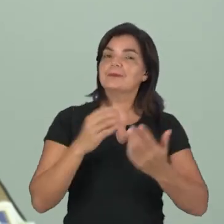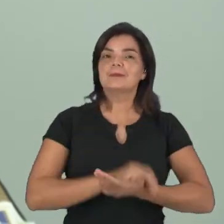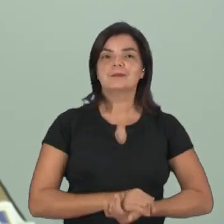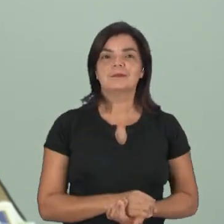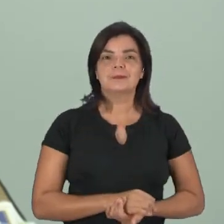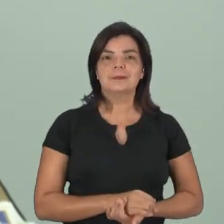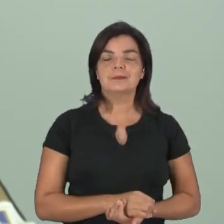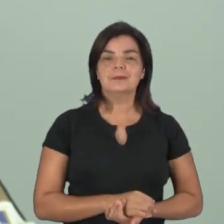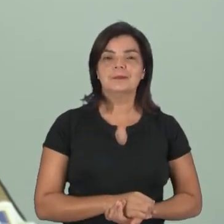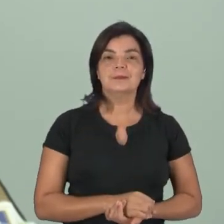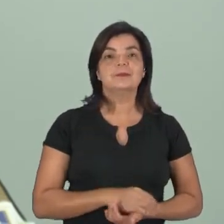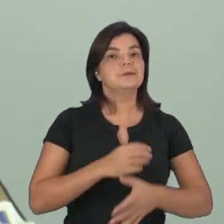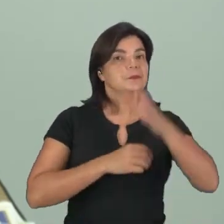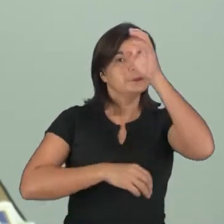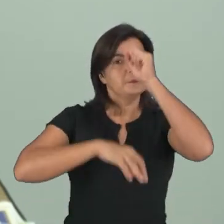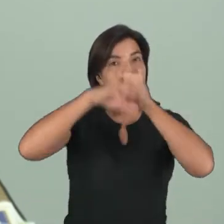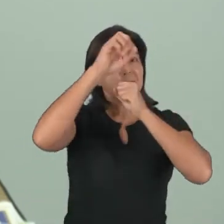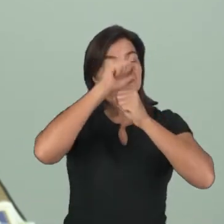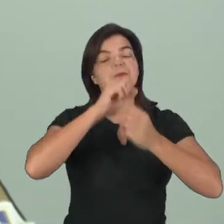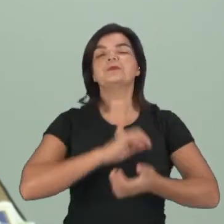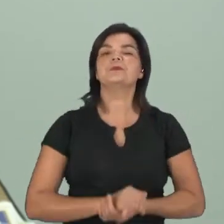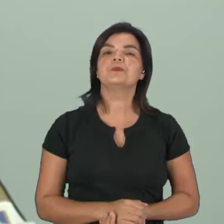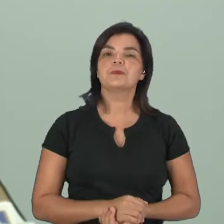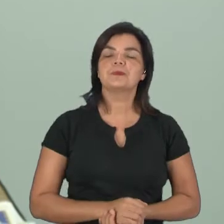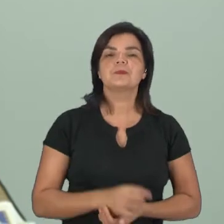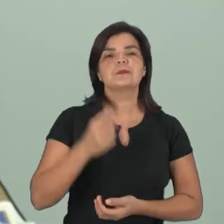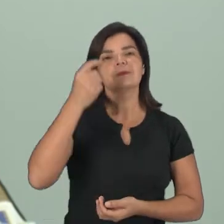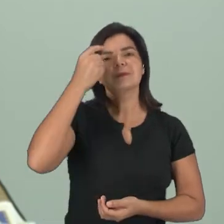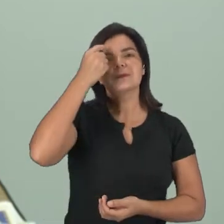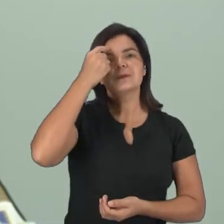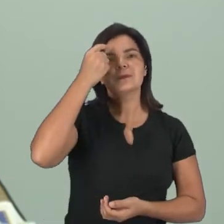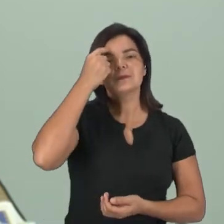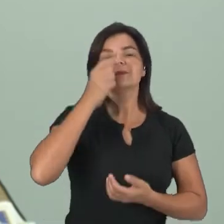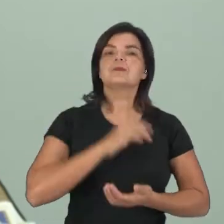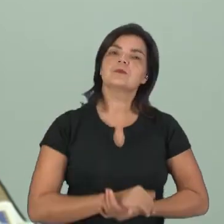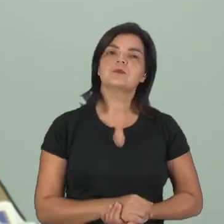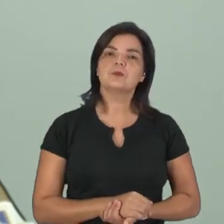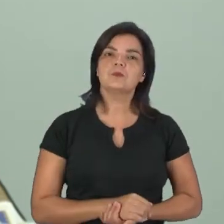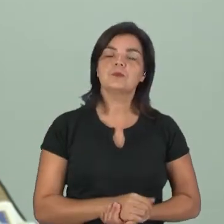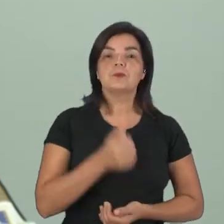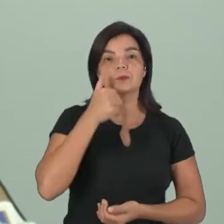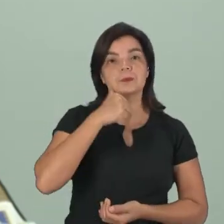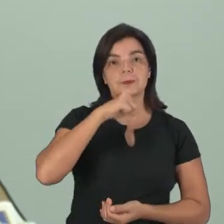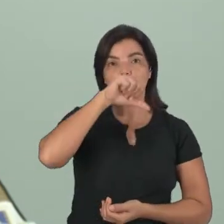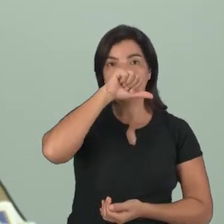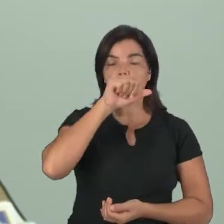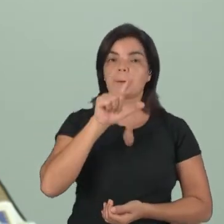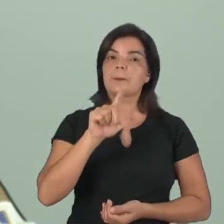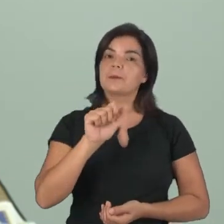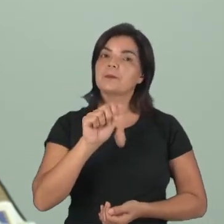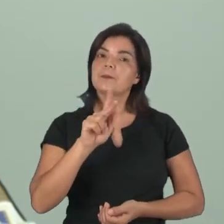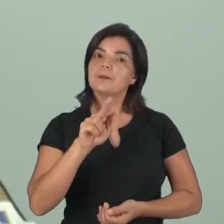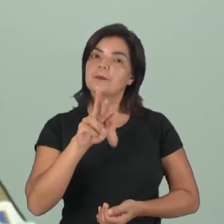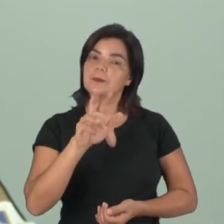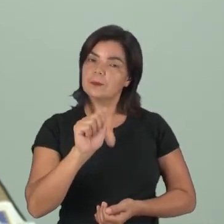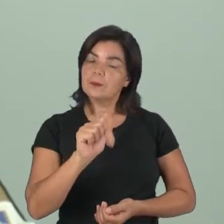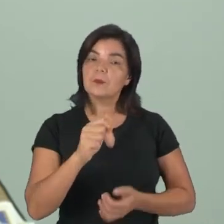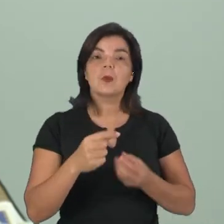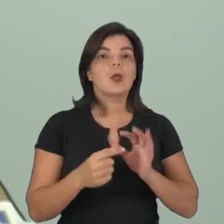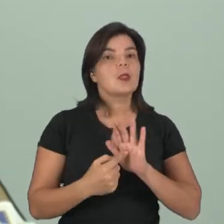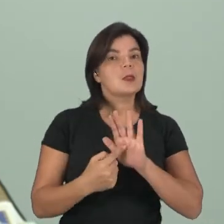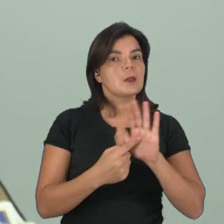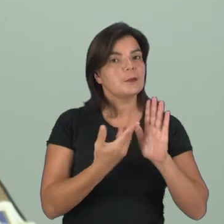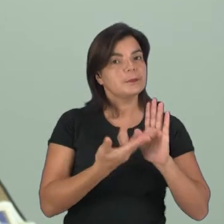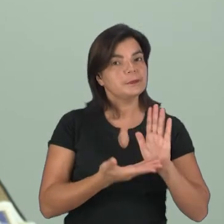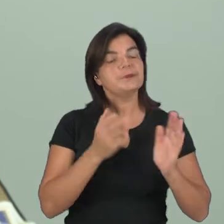aqui para aprender Então vamos pensar um pouquinho a mãe de Laura deixou este recadinho para ela